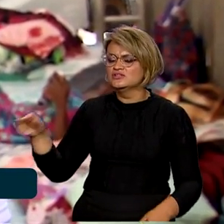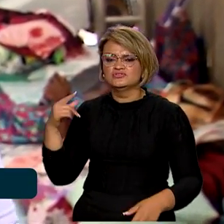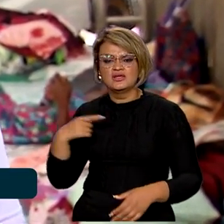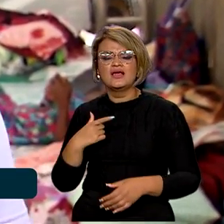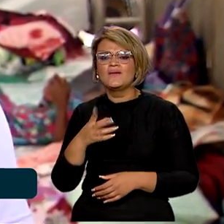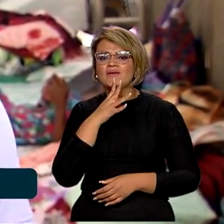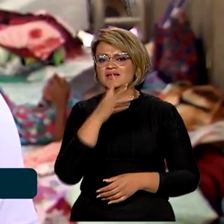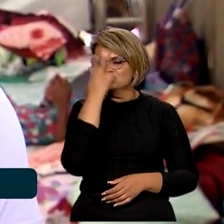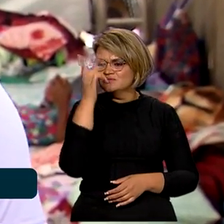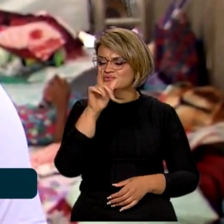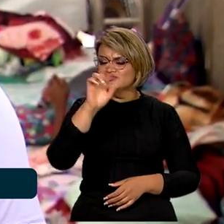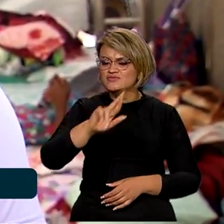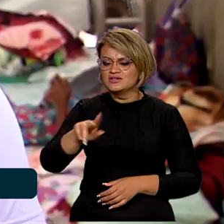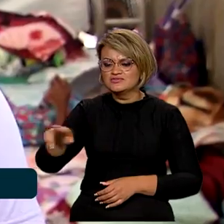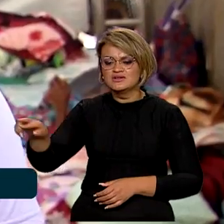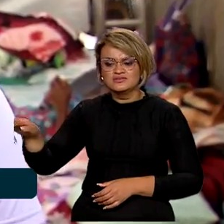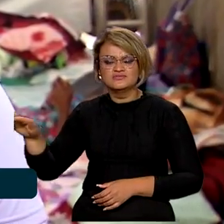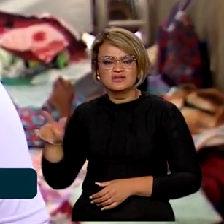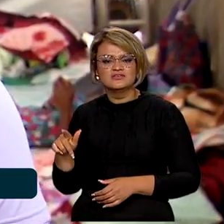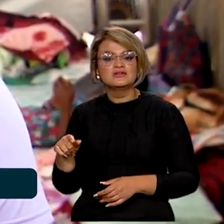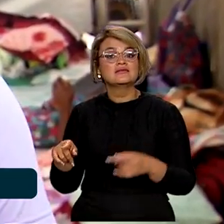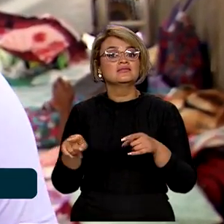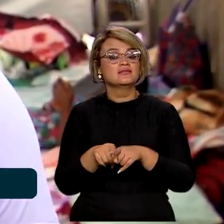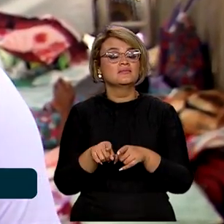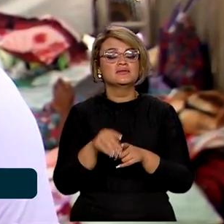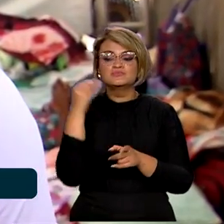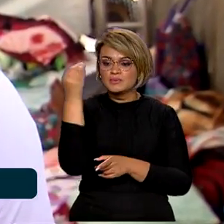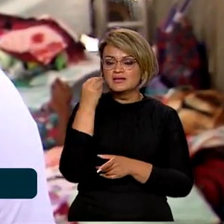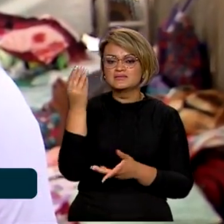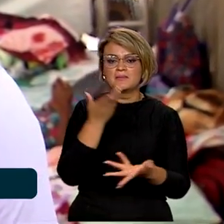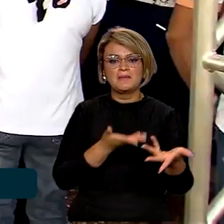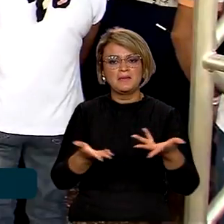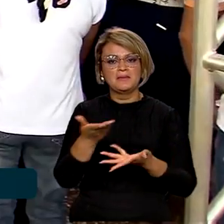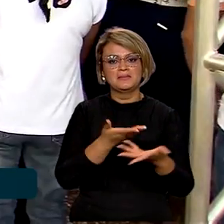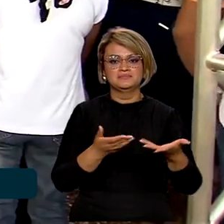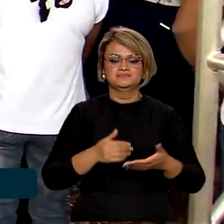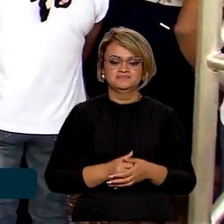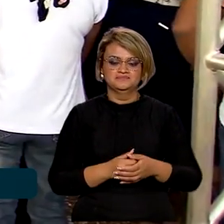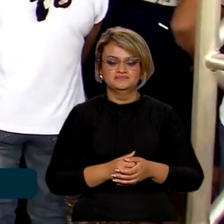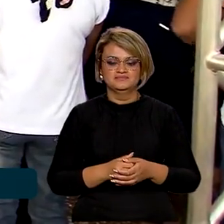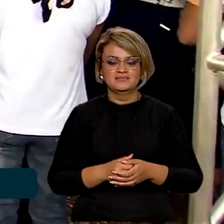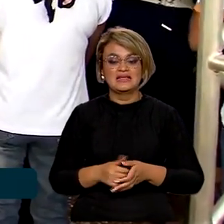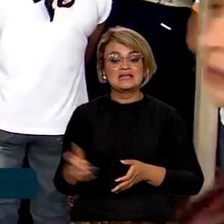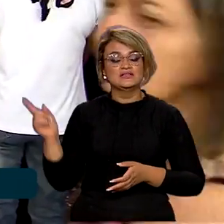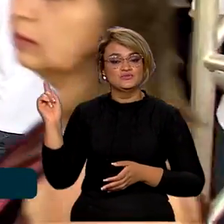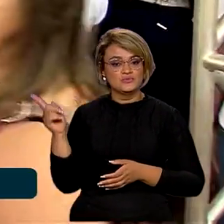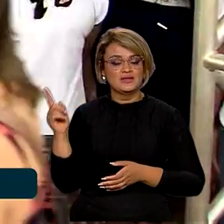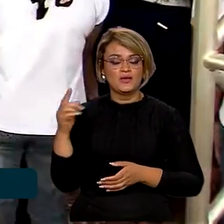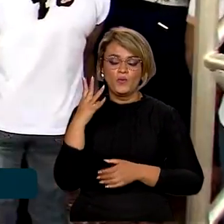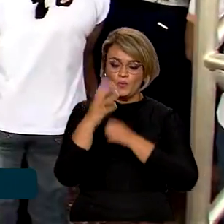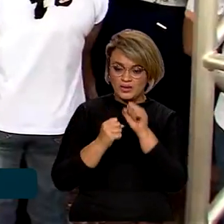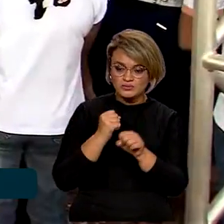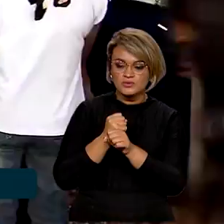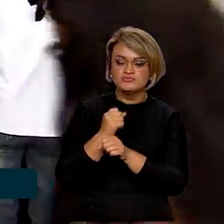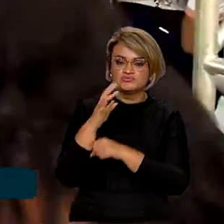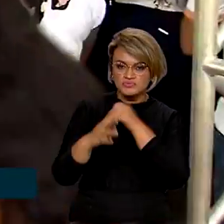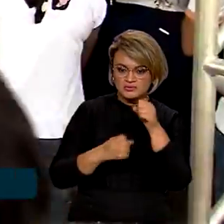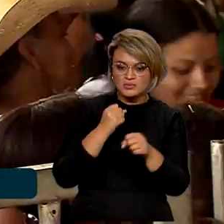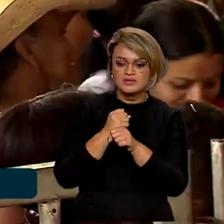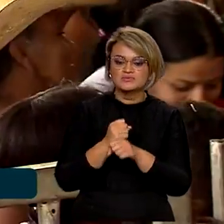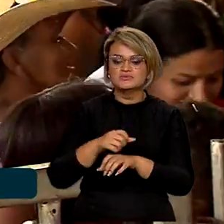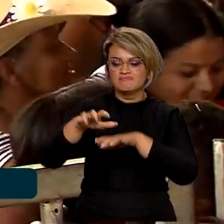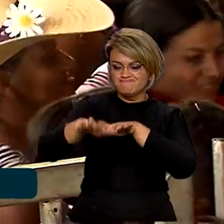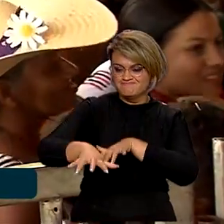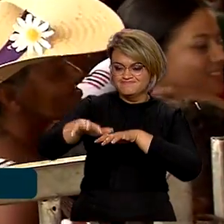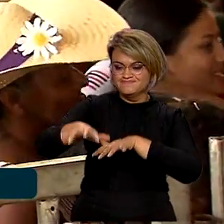conhece pessoas diferentes e a gente também troca as experiências de cada estado. Realizada a cada 4 anos, o nome da